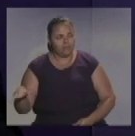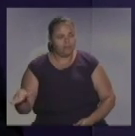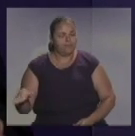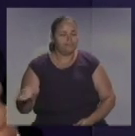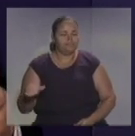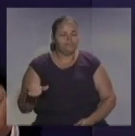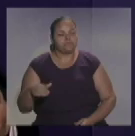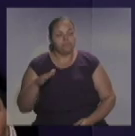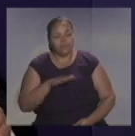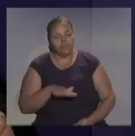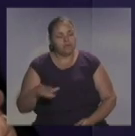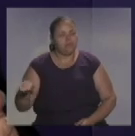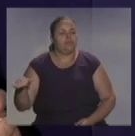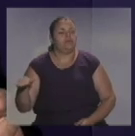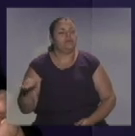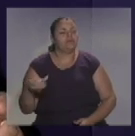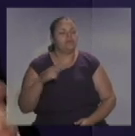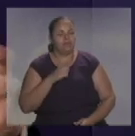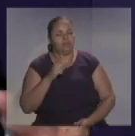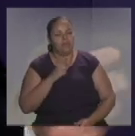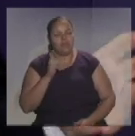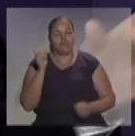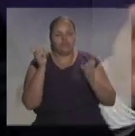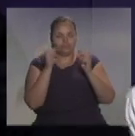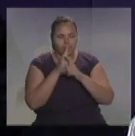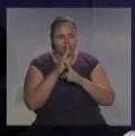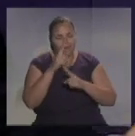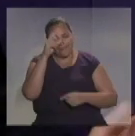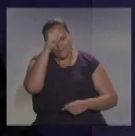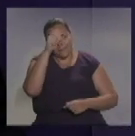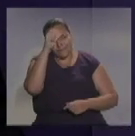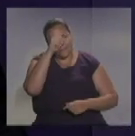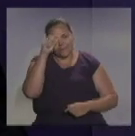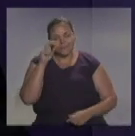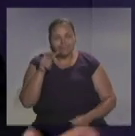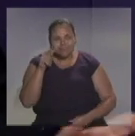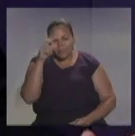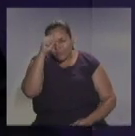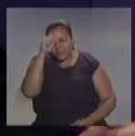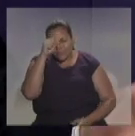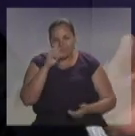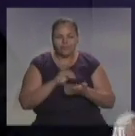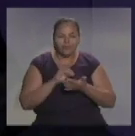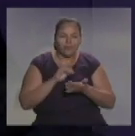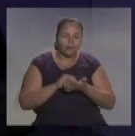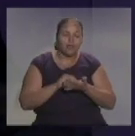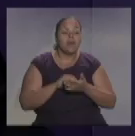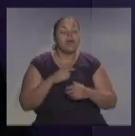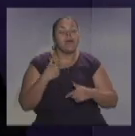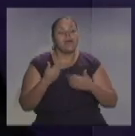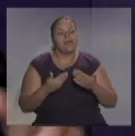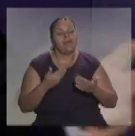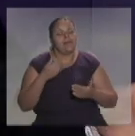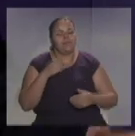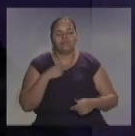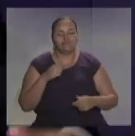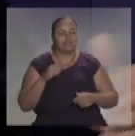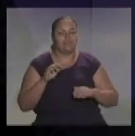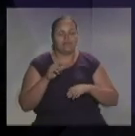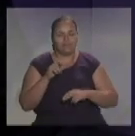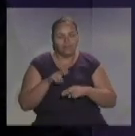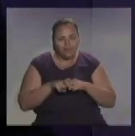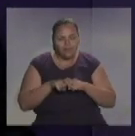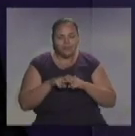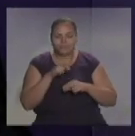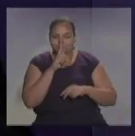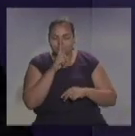criança, a criança que tem dificuldade de aprendizado, muitas vezes é um dos indícios. Aquela criança que não sossega